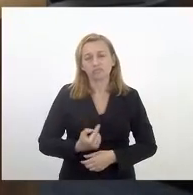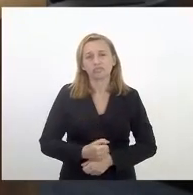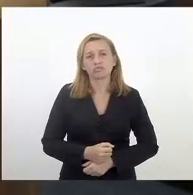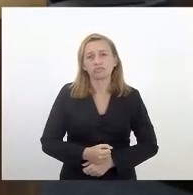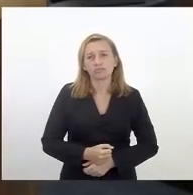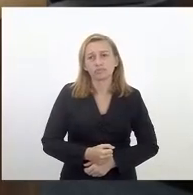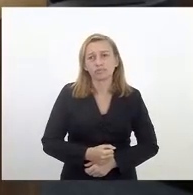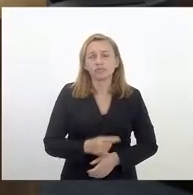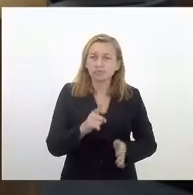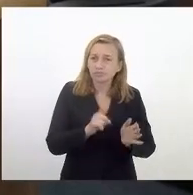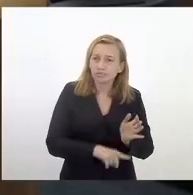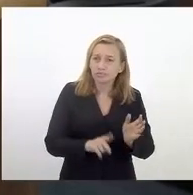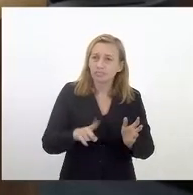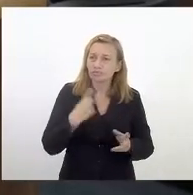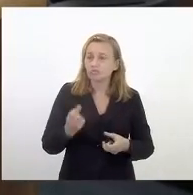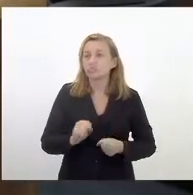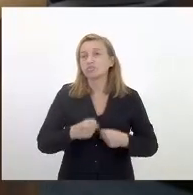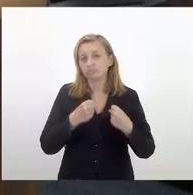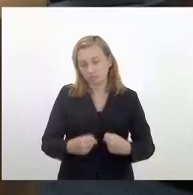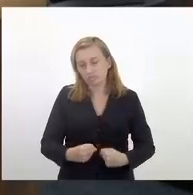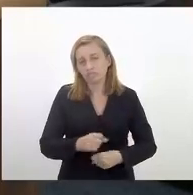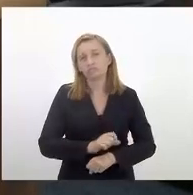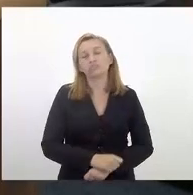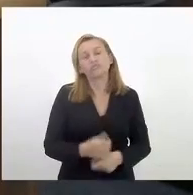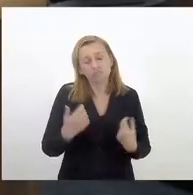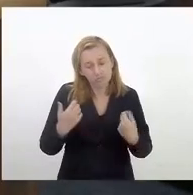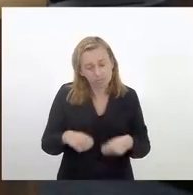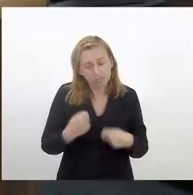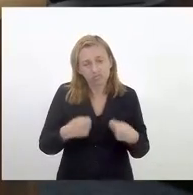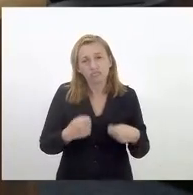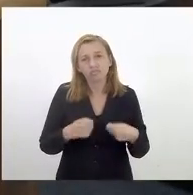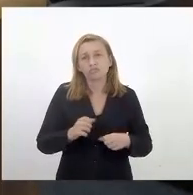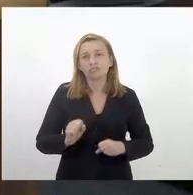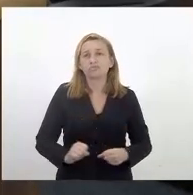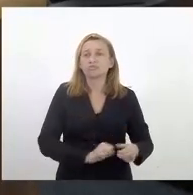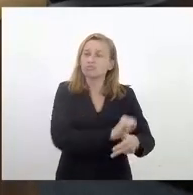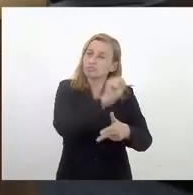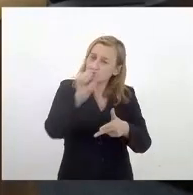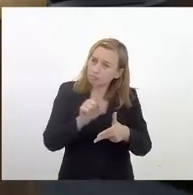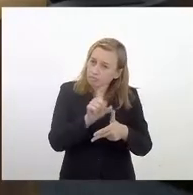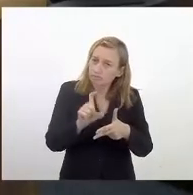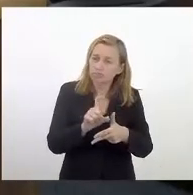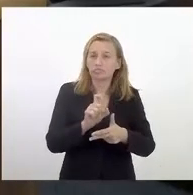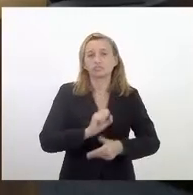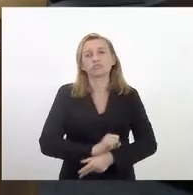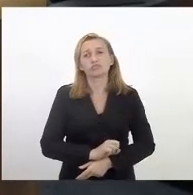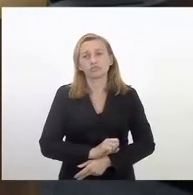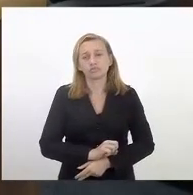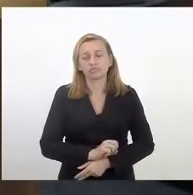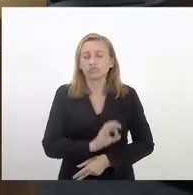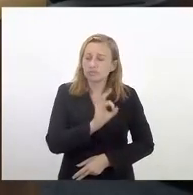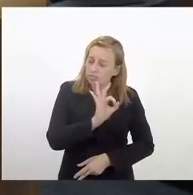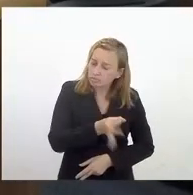estatura de Poder Legislativo é preciso que o poder executivo de uma vez por